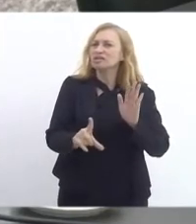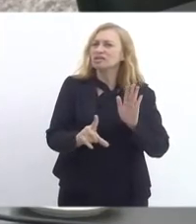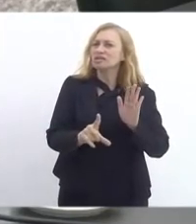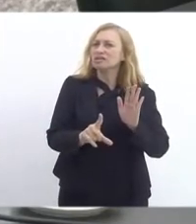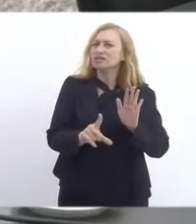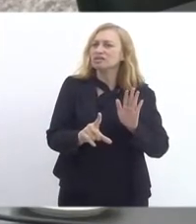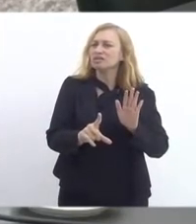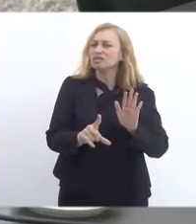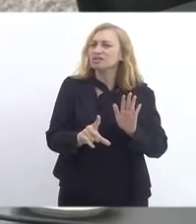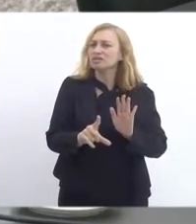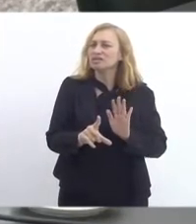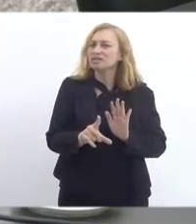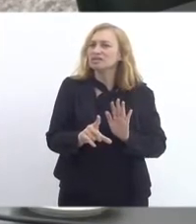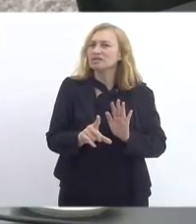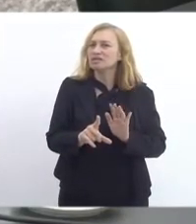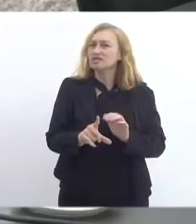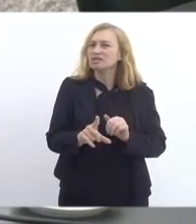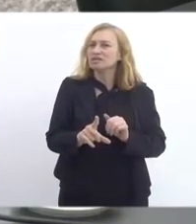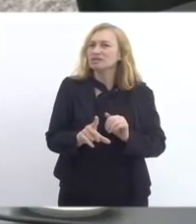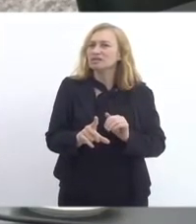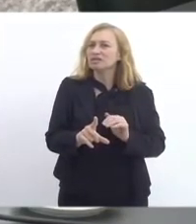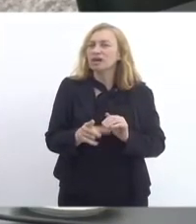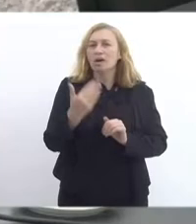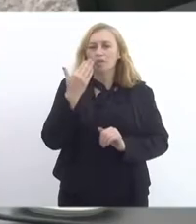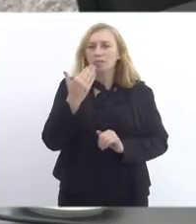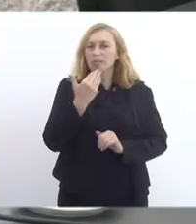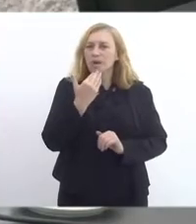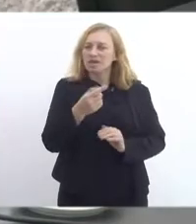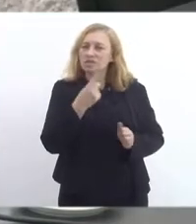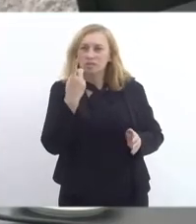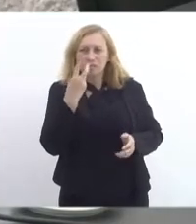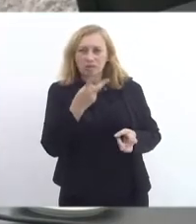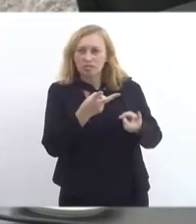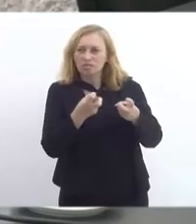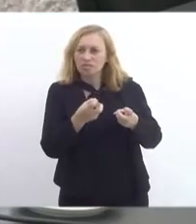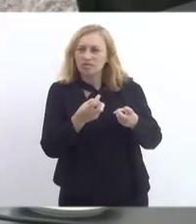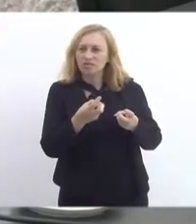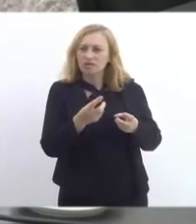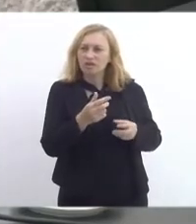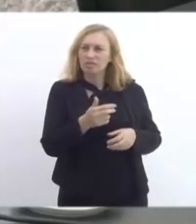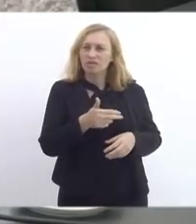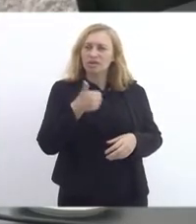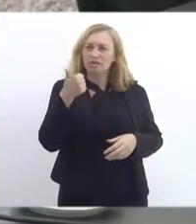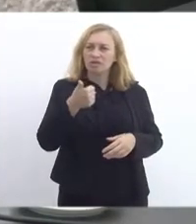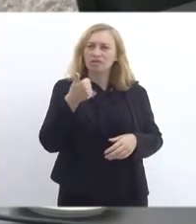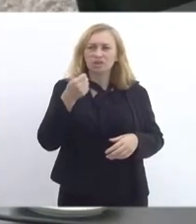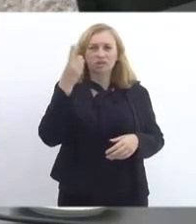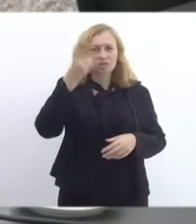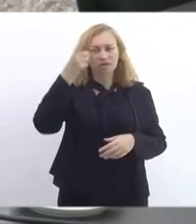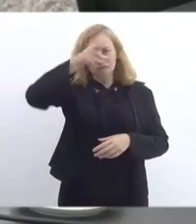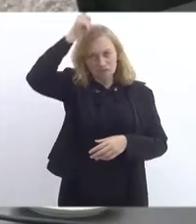legislativa. Peço vista. Vista, deputado Luiz Paulo. 28.